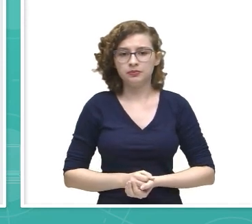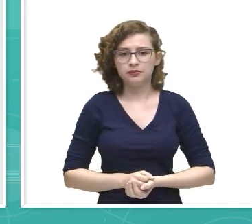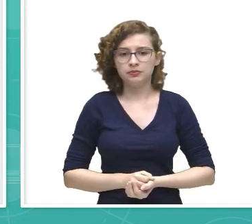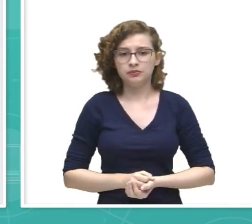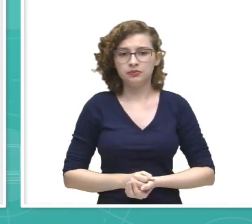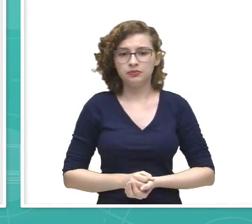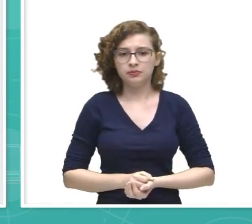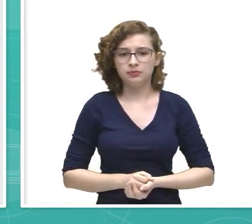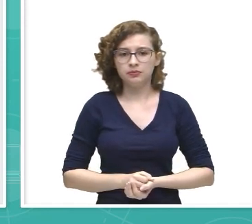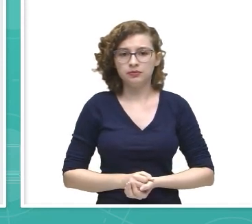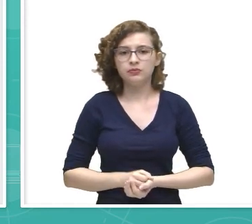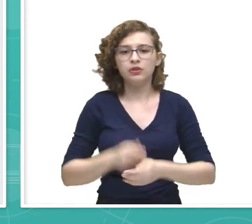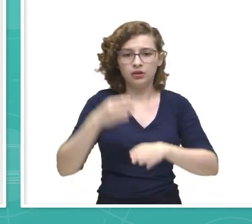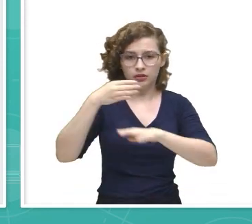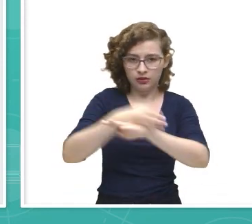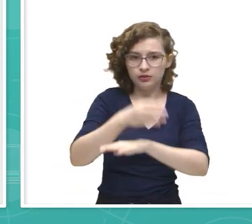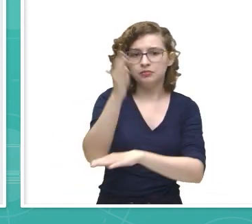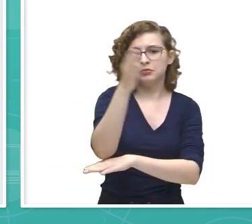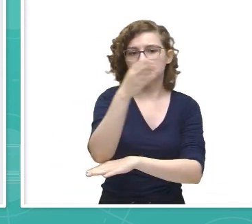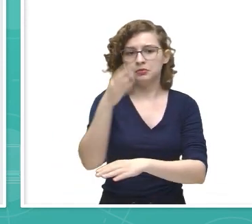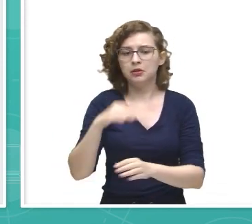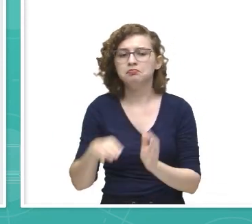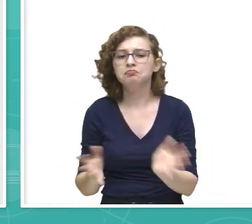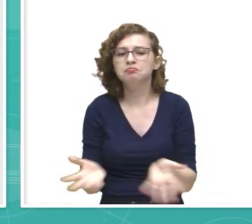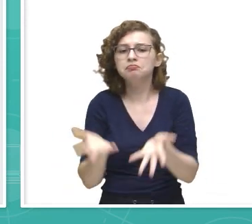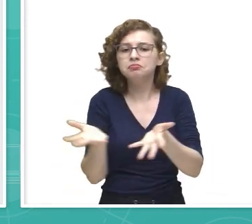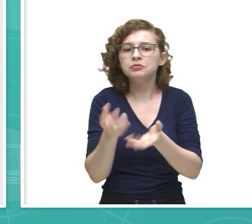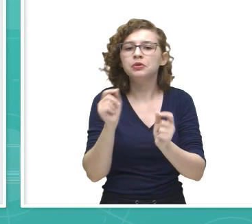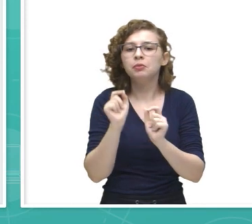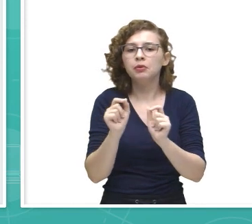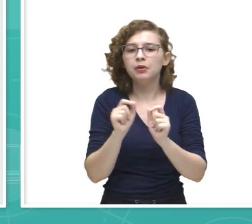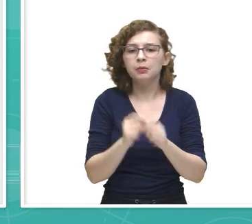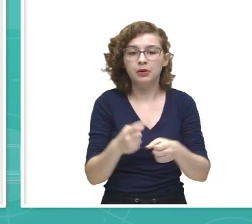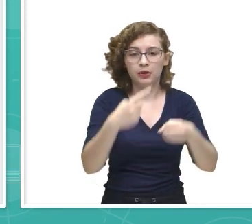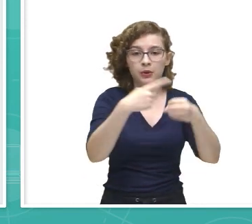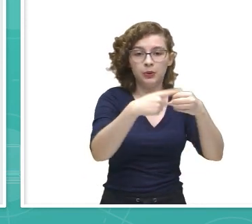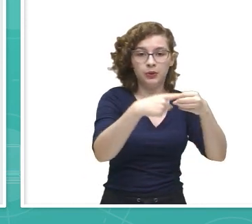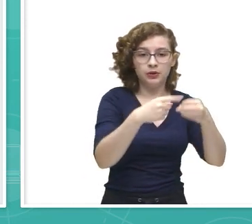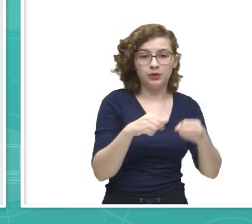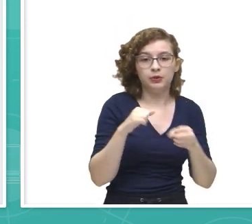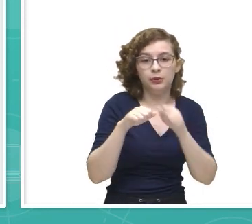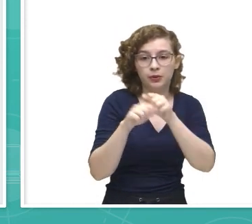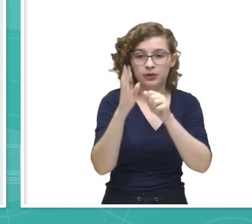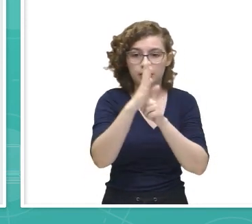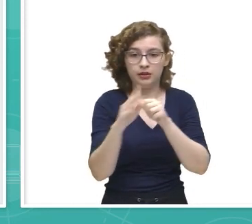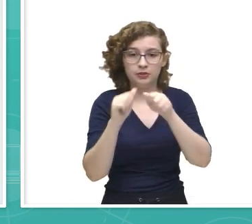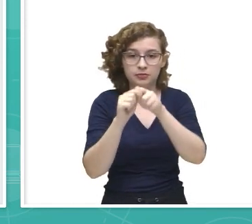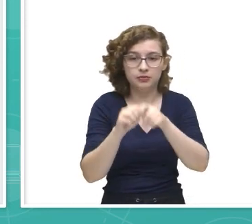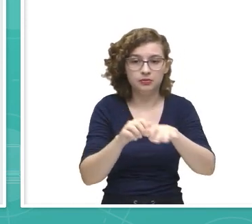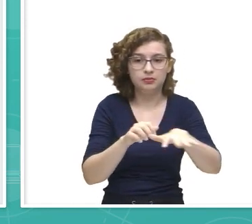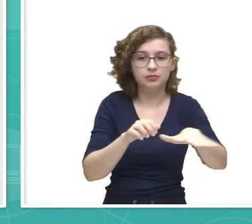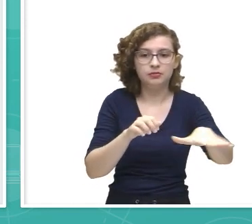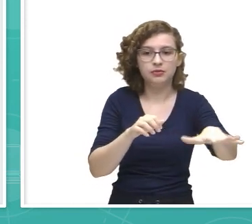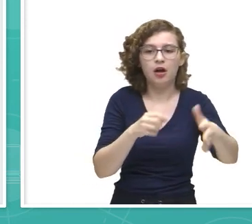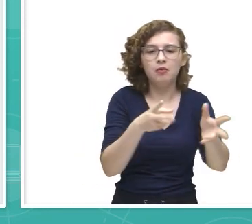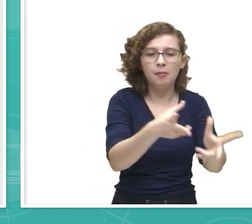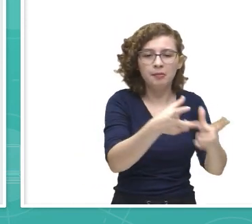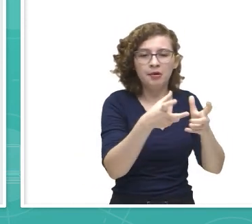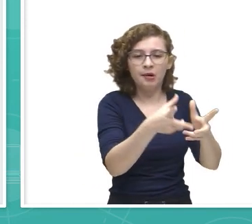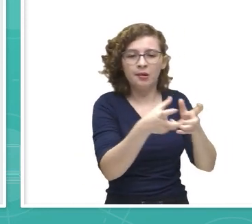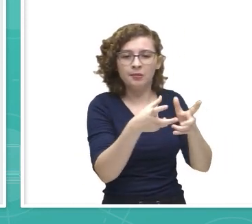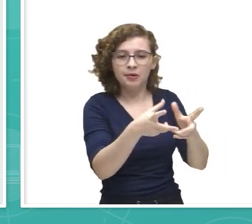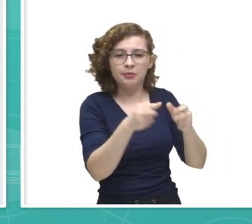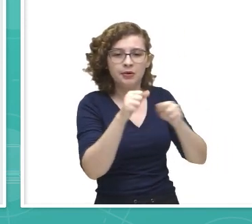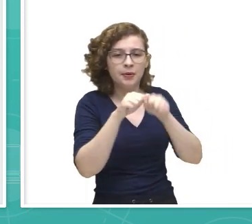As entradas e as bandeiras contribuíram para que o interior do território, que hoje forma o Brasil, fosse explorado, favorecendo a